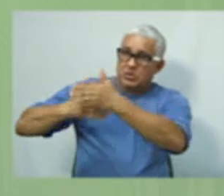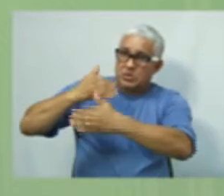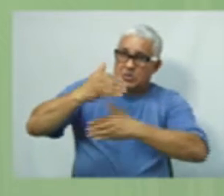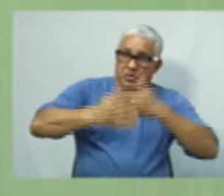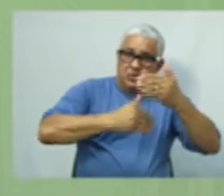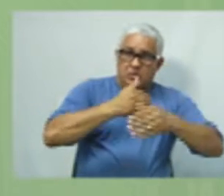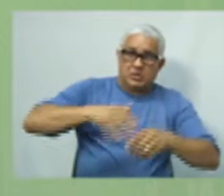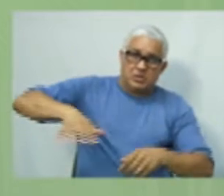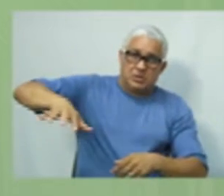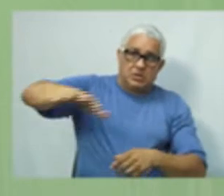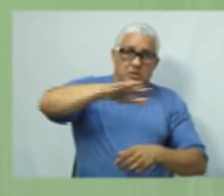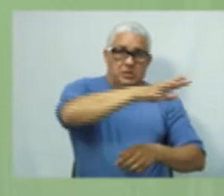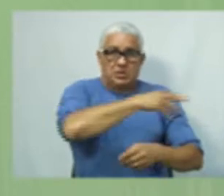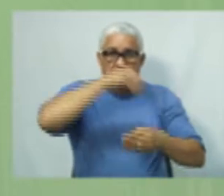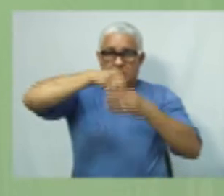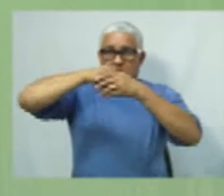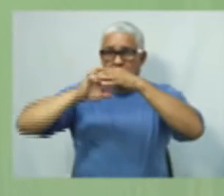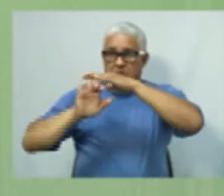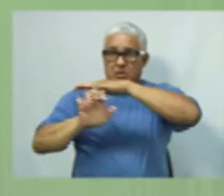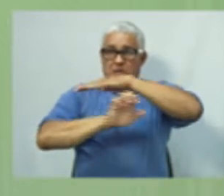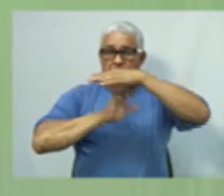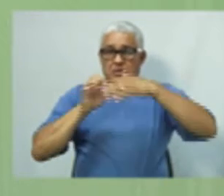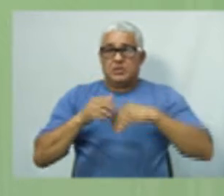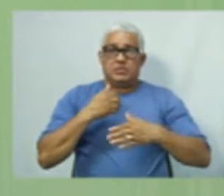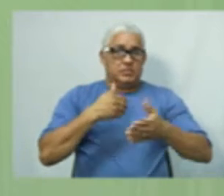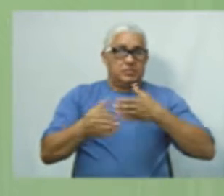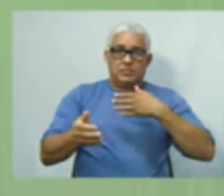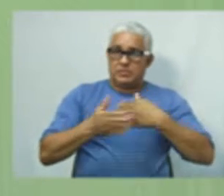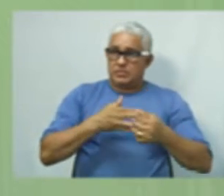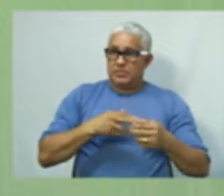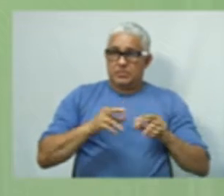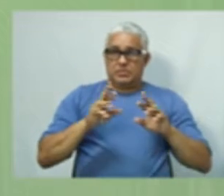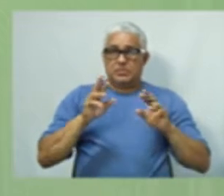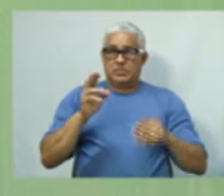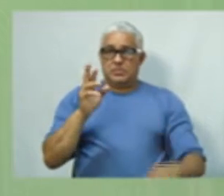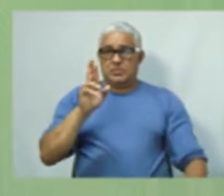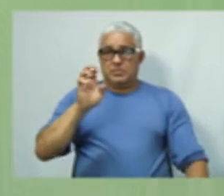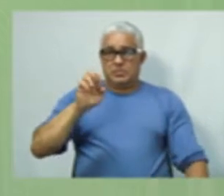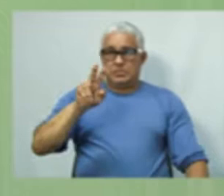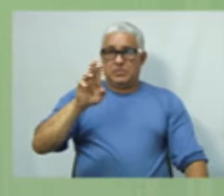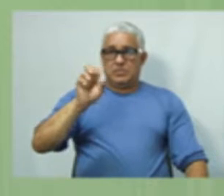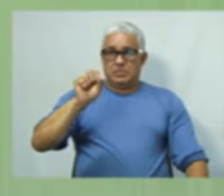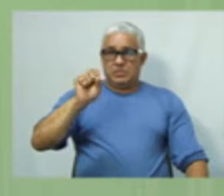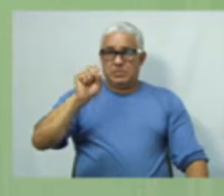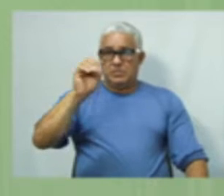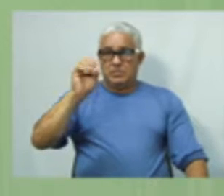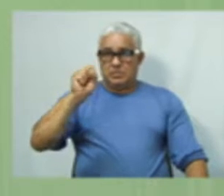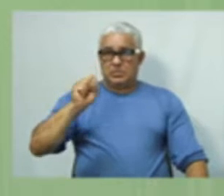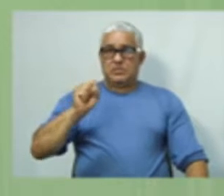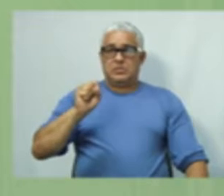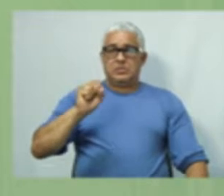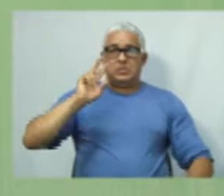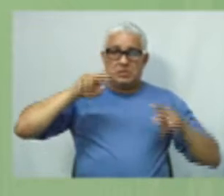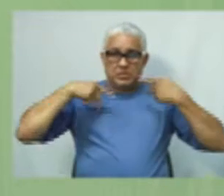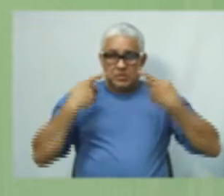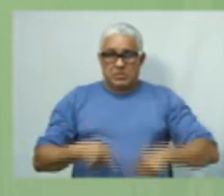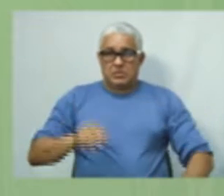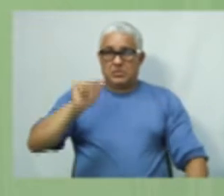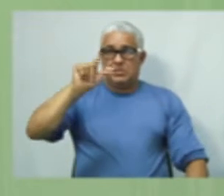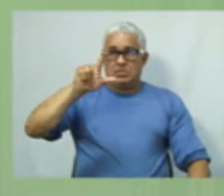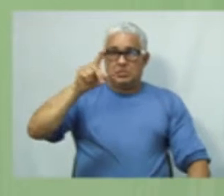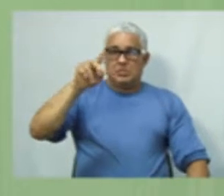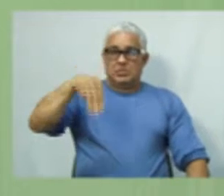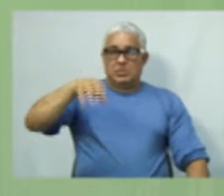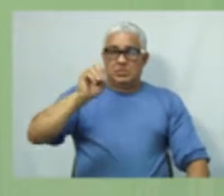as áreas de dentro da empresa, seja ela de recursos humanos, seja ela de almoxarifado, seja